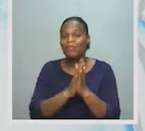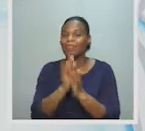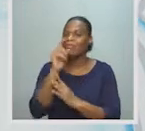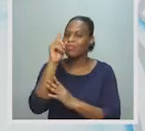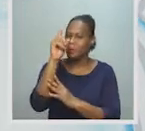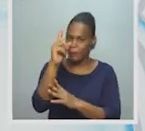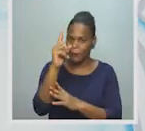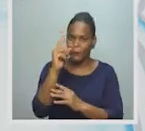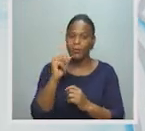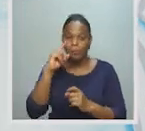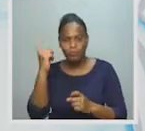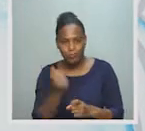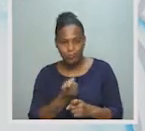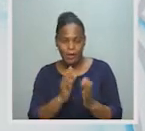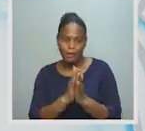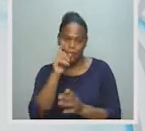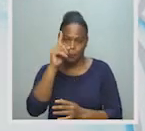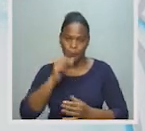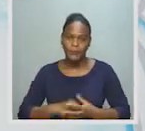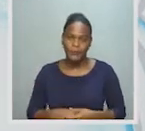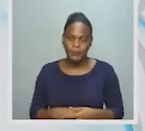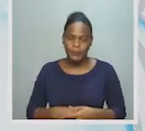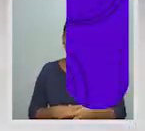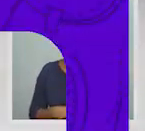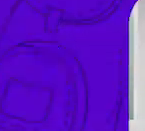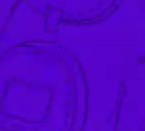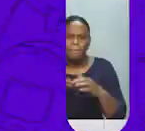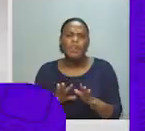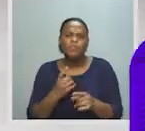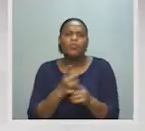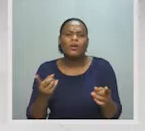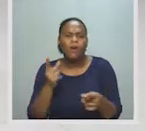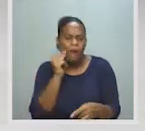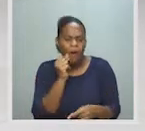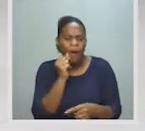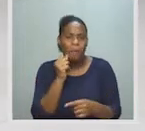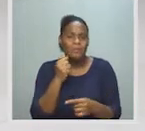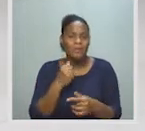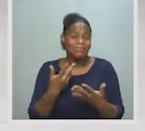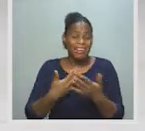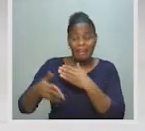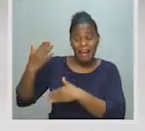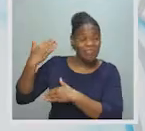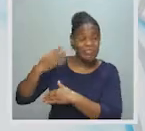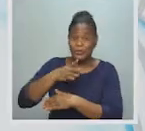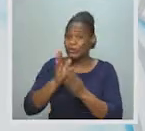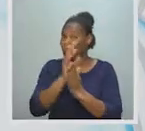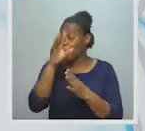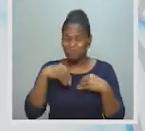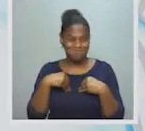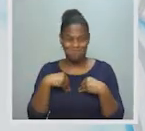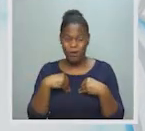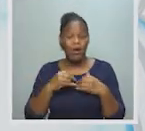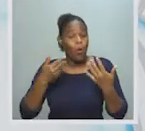ao teológico, ou seja, à procura de Deus. Mas por que será que o homem que outrora negou